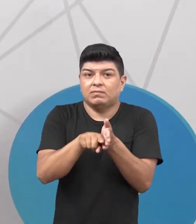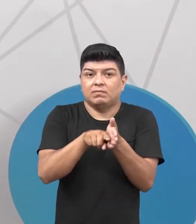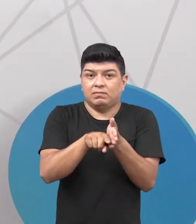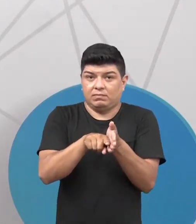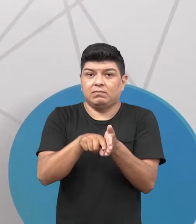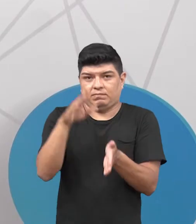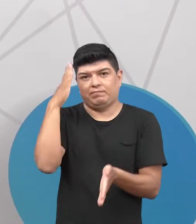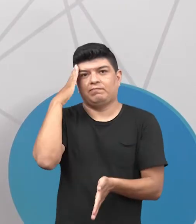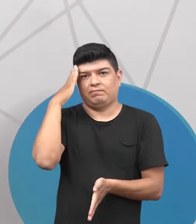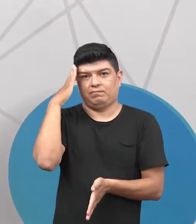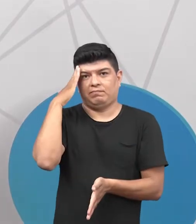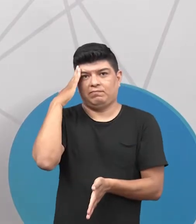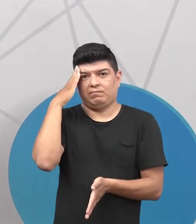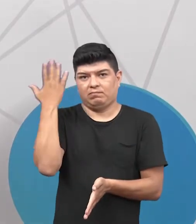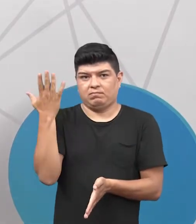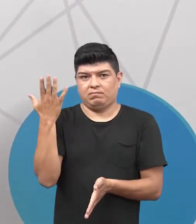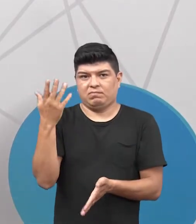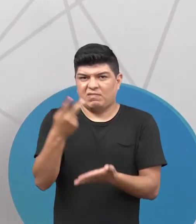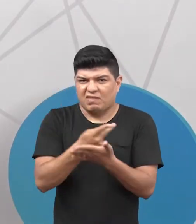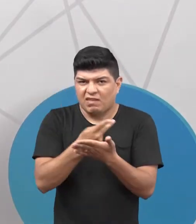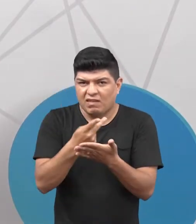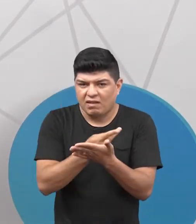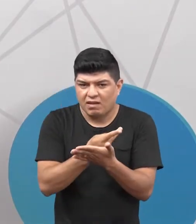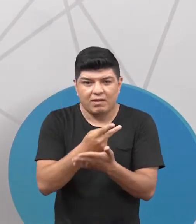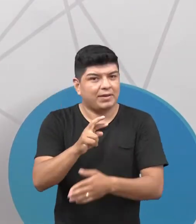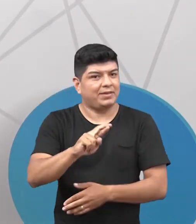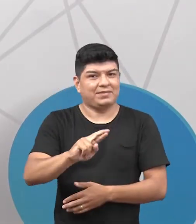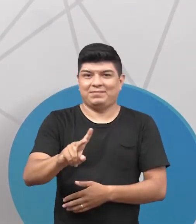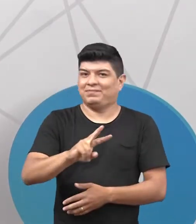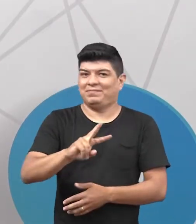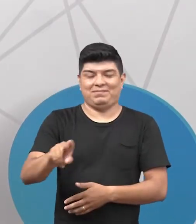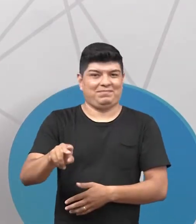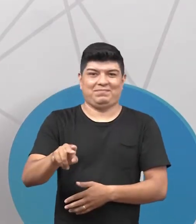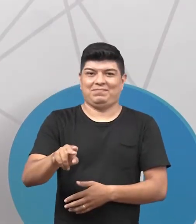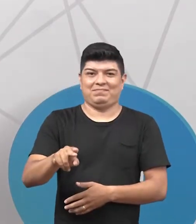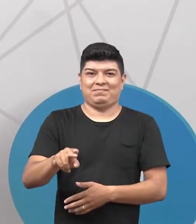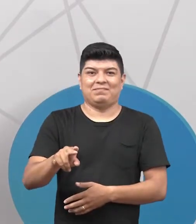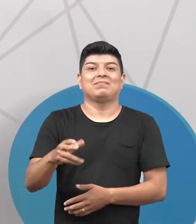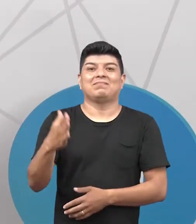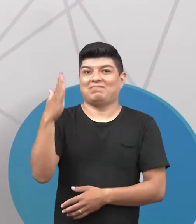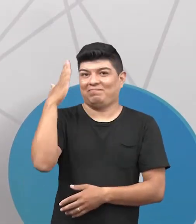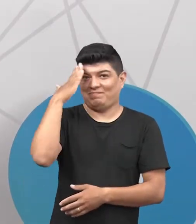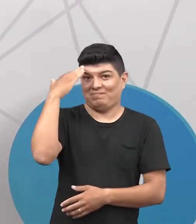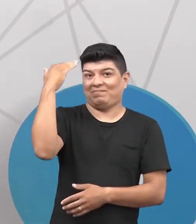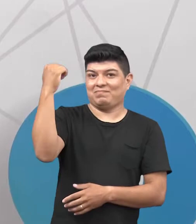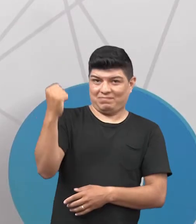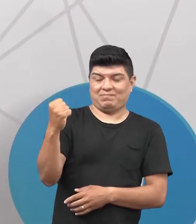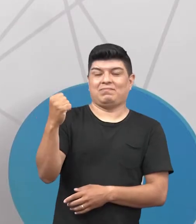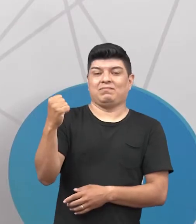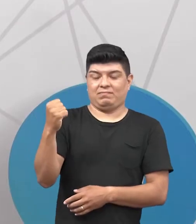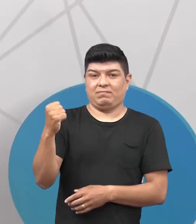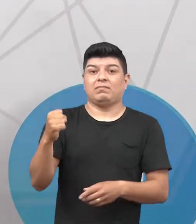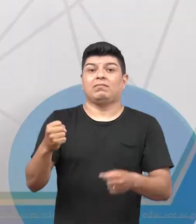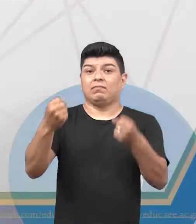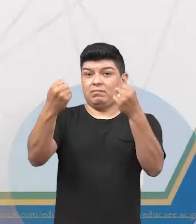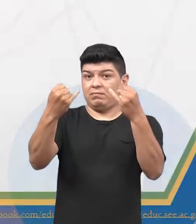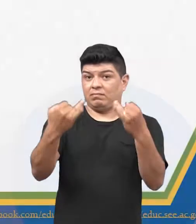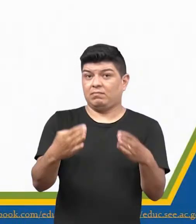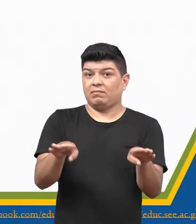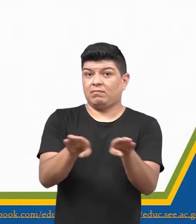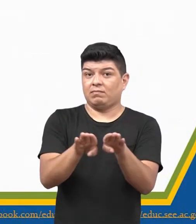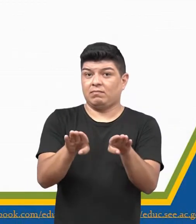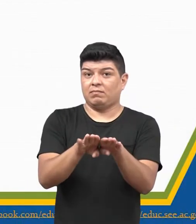saber. E isso não é ignorância, isso é sabedoria. Então, ele também dizia: